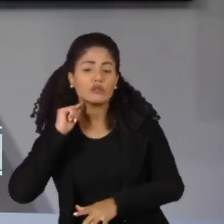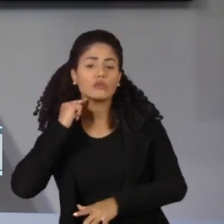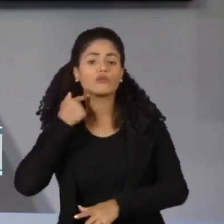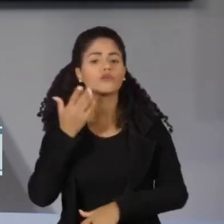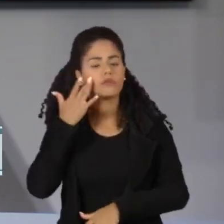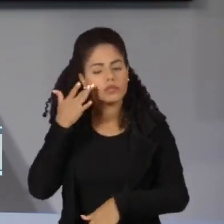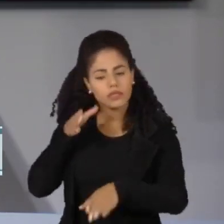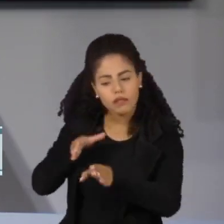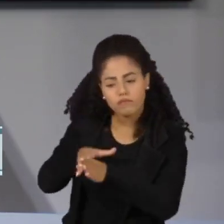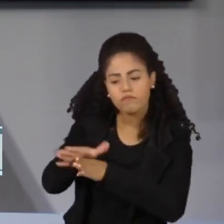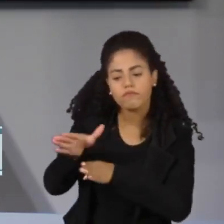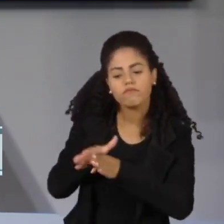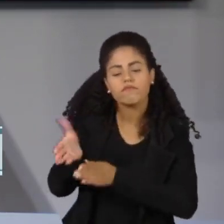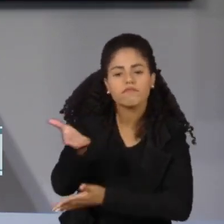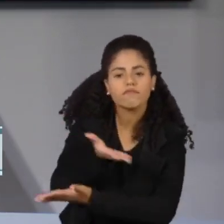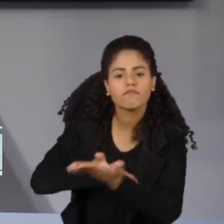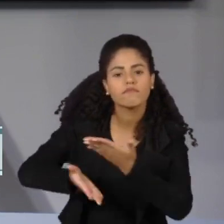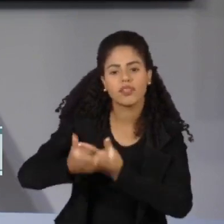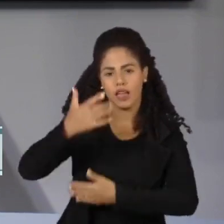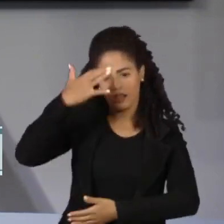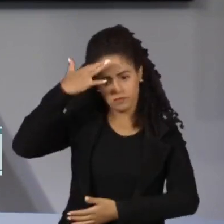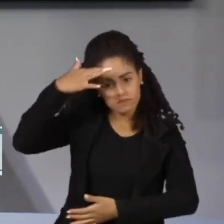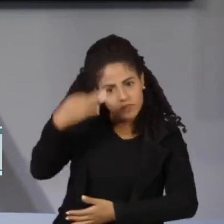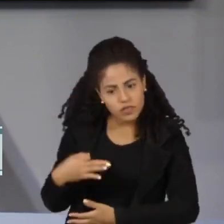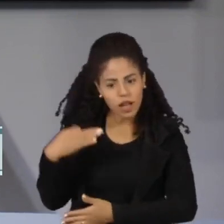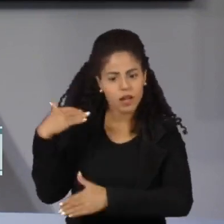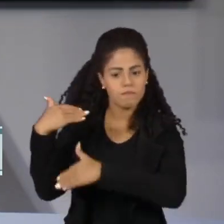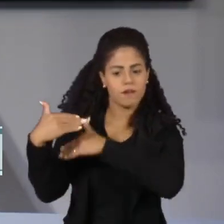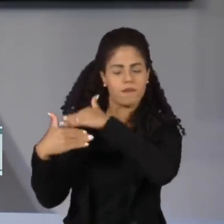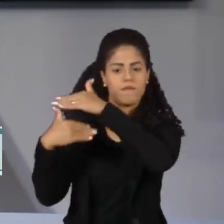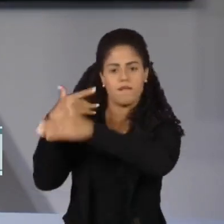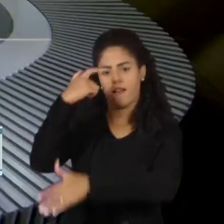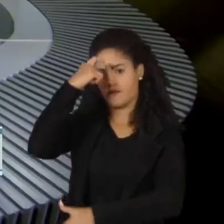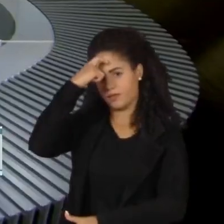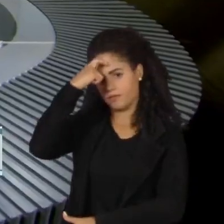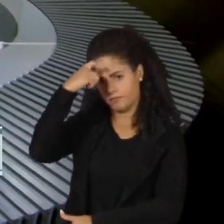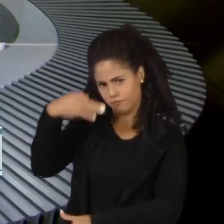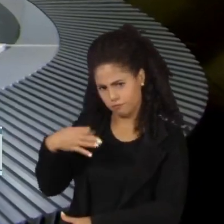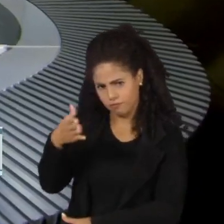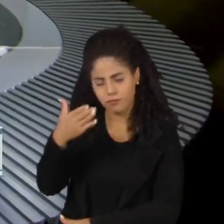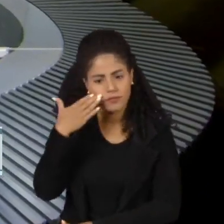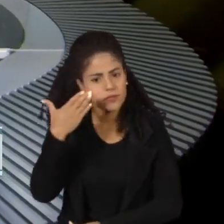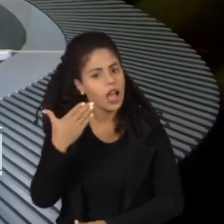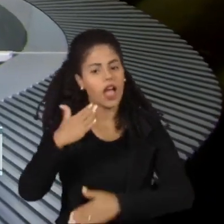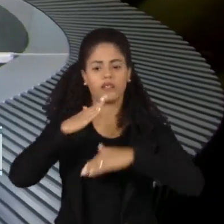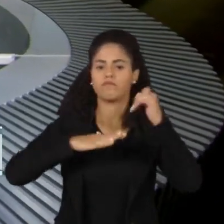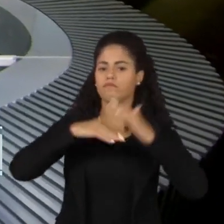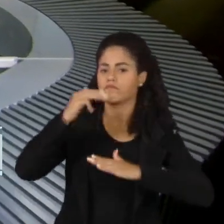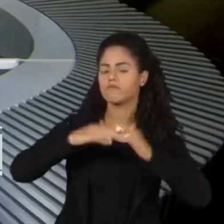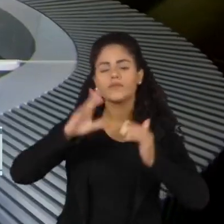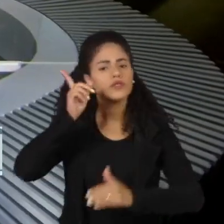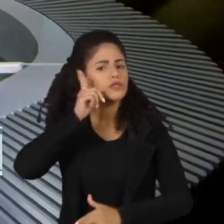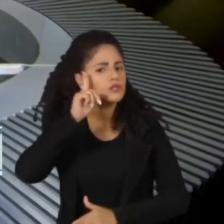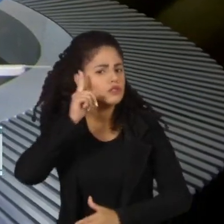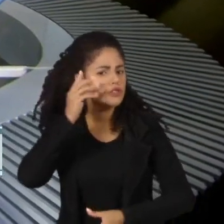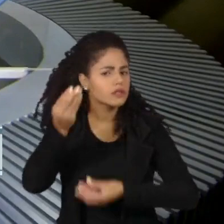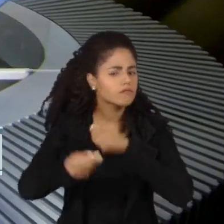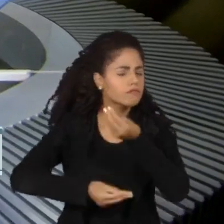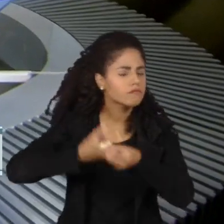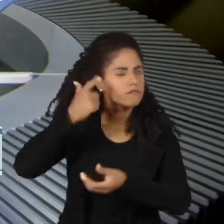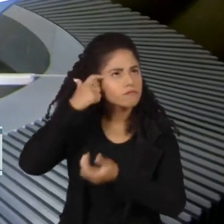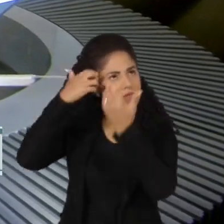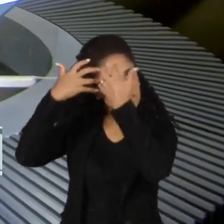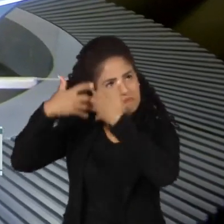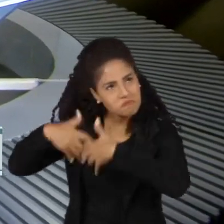trabalho conjunto para a formação de cidadãos mais conscientes. Criar bons hábitos pensando na conexão